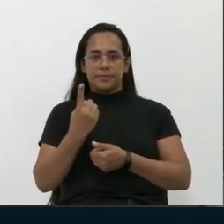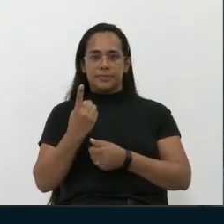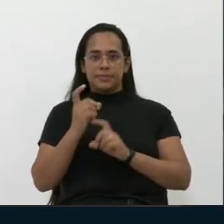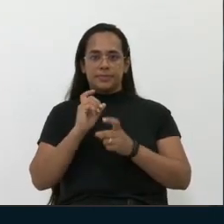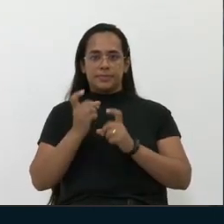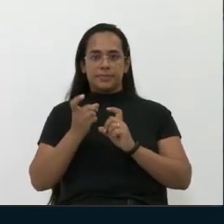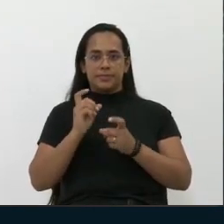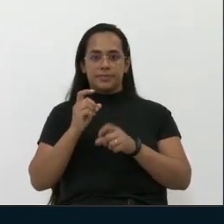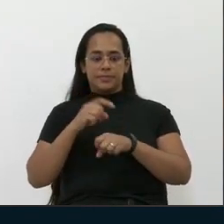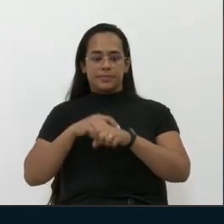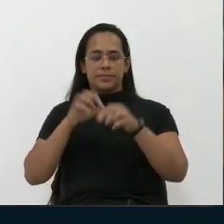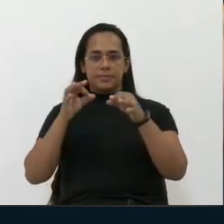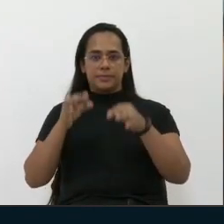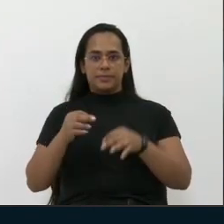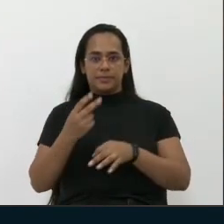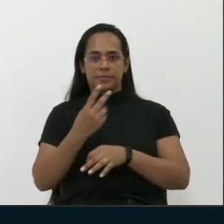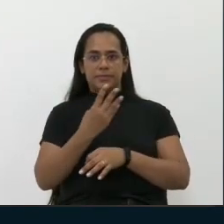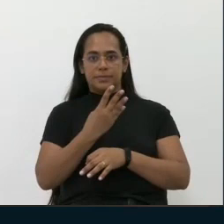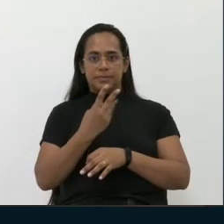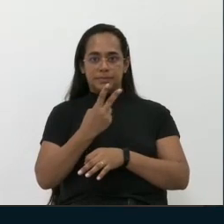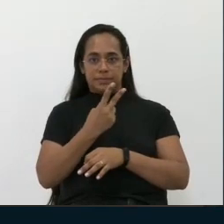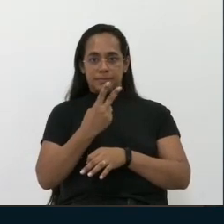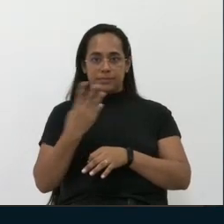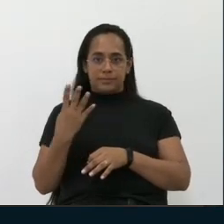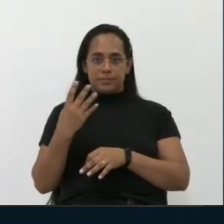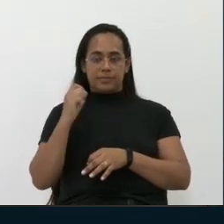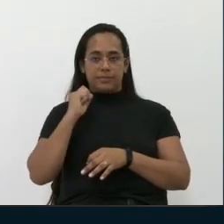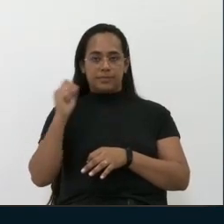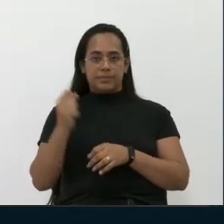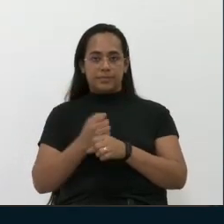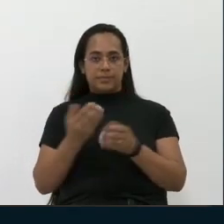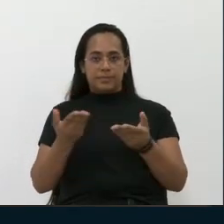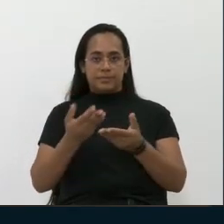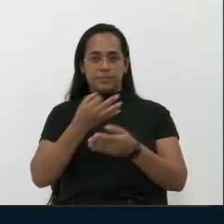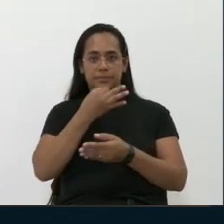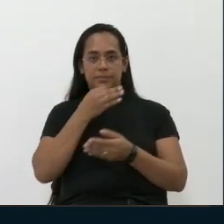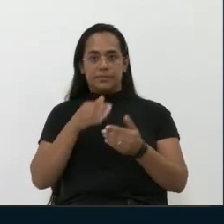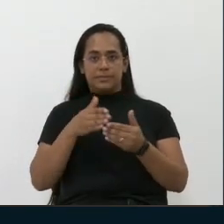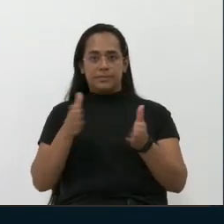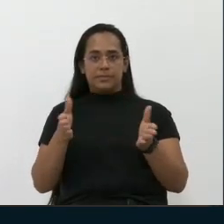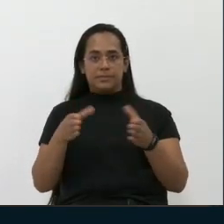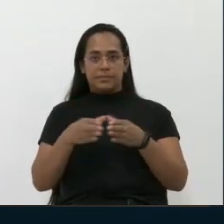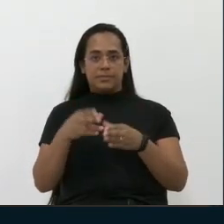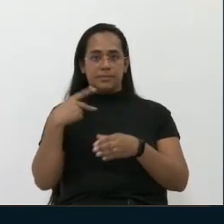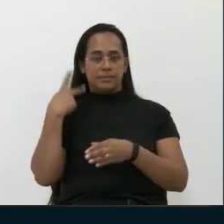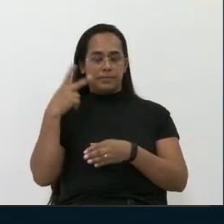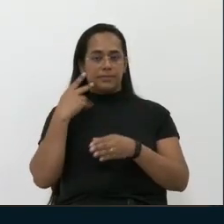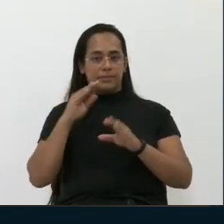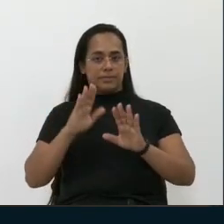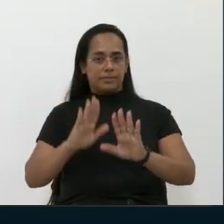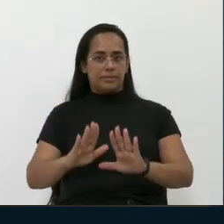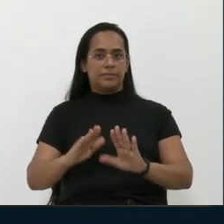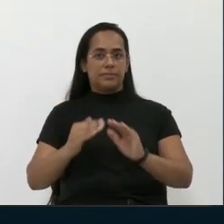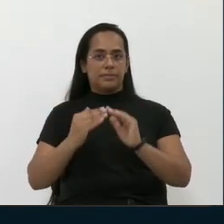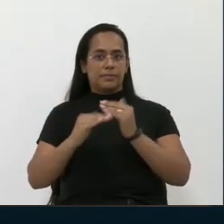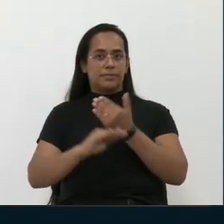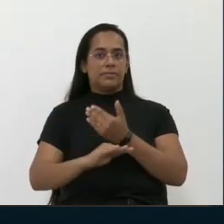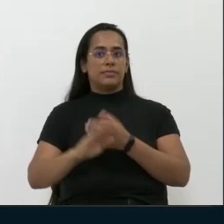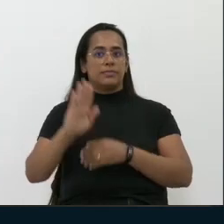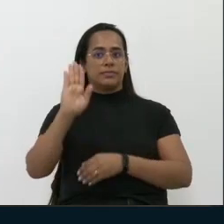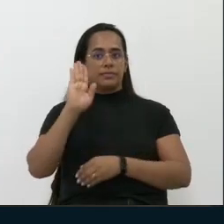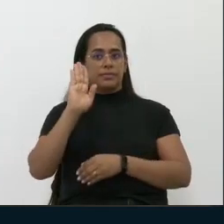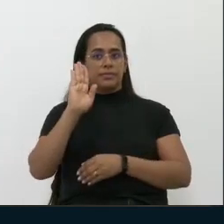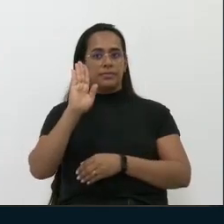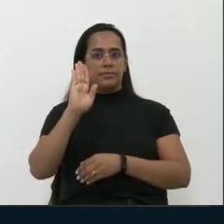extraordinária de 24 de abril de 2024. Está aberta a palavra. Os vereadores favoráveis permaneçam como estão e os